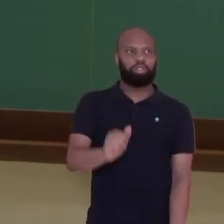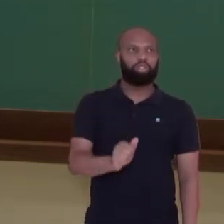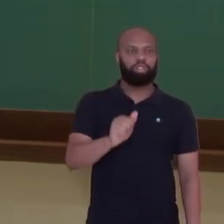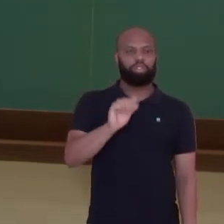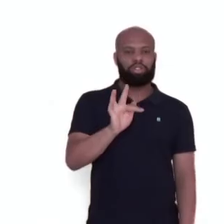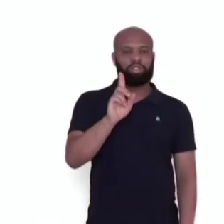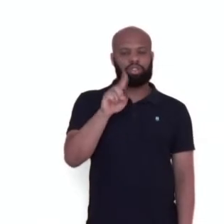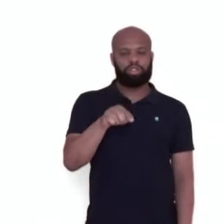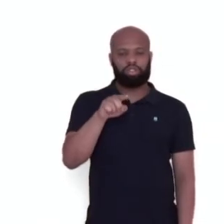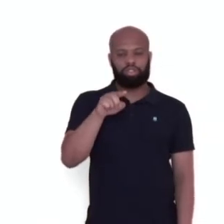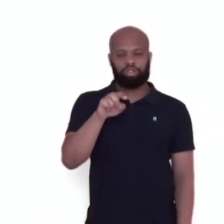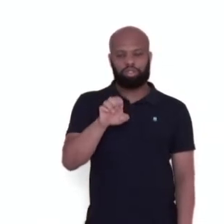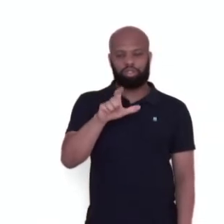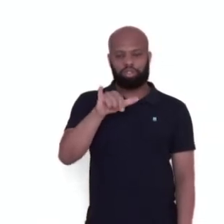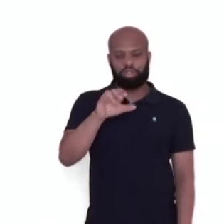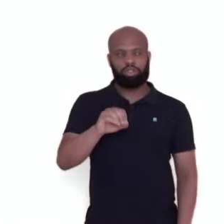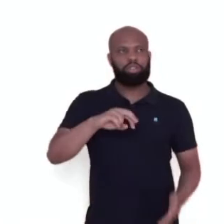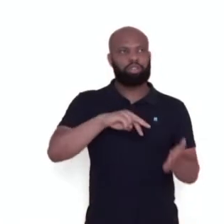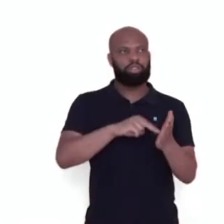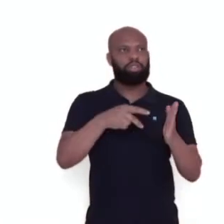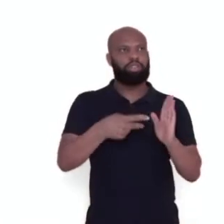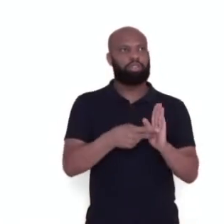afélio indica esse